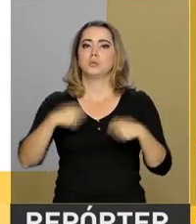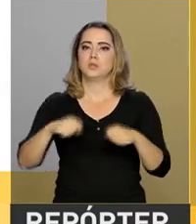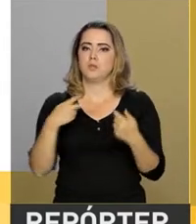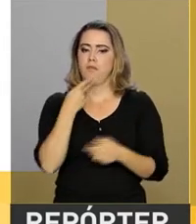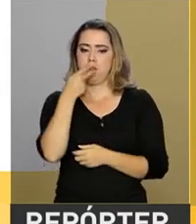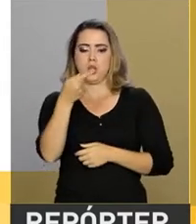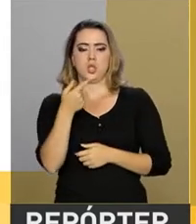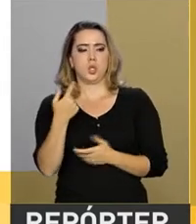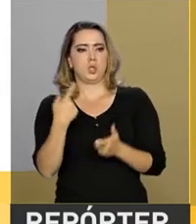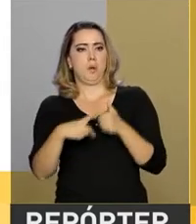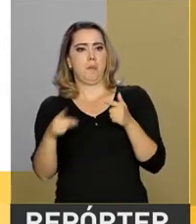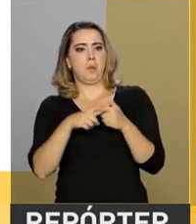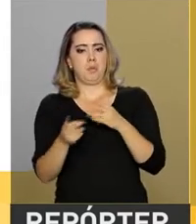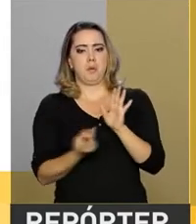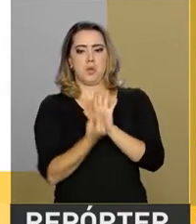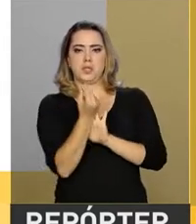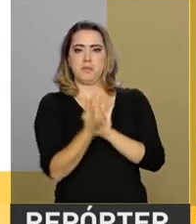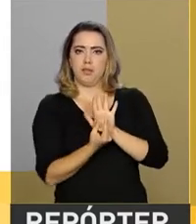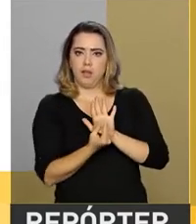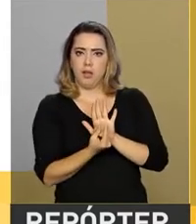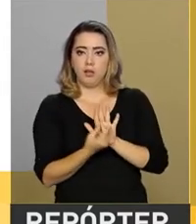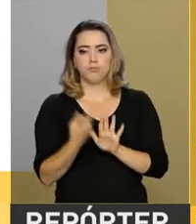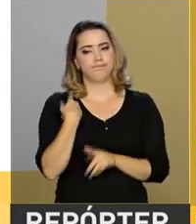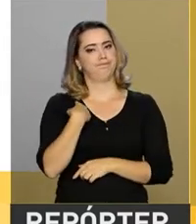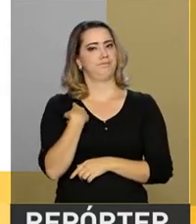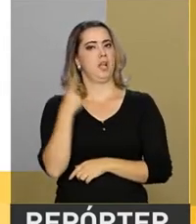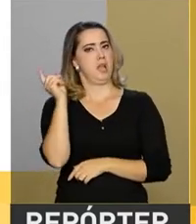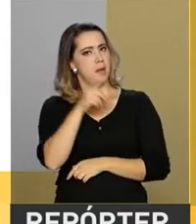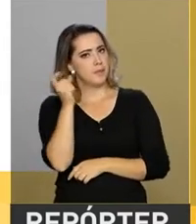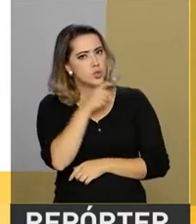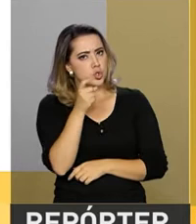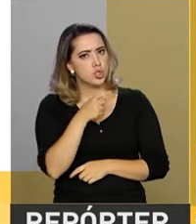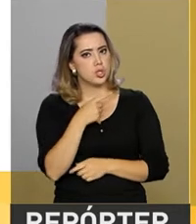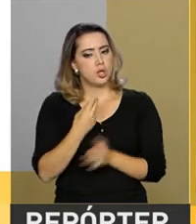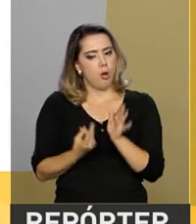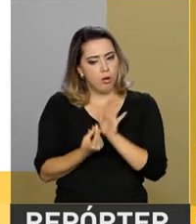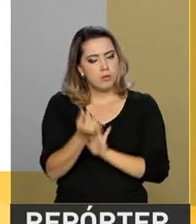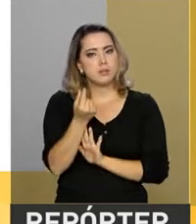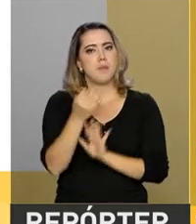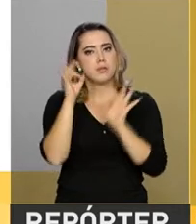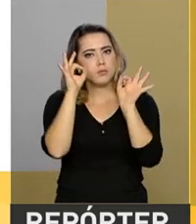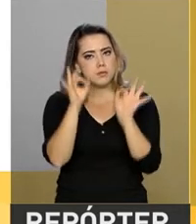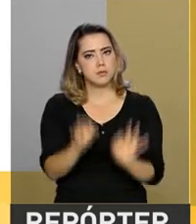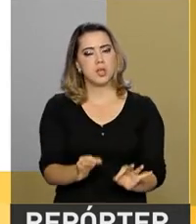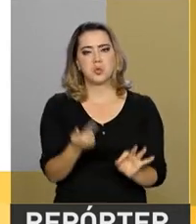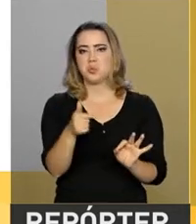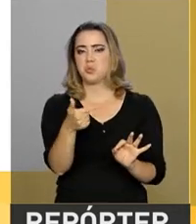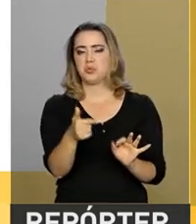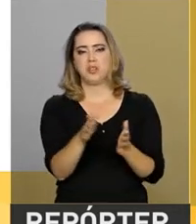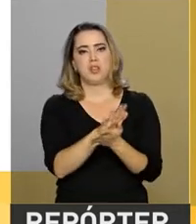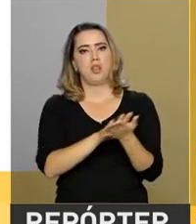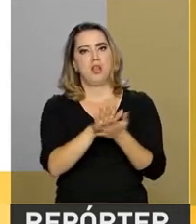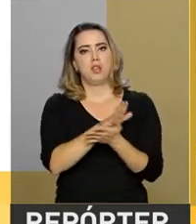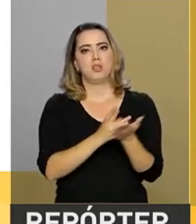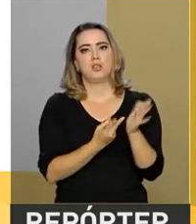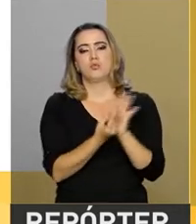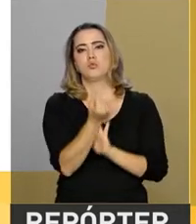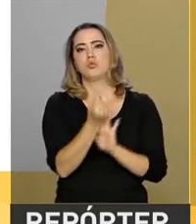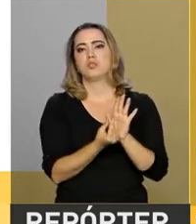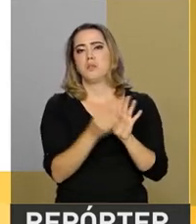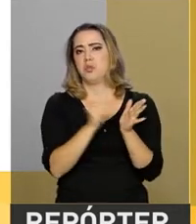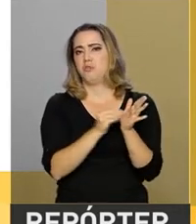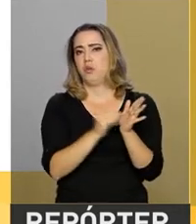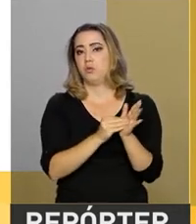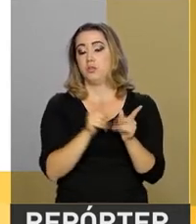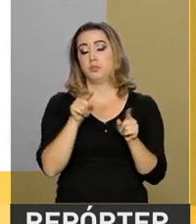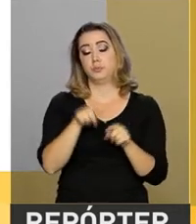dizendo que nós estávamos com problema orçamentário. Eu desmenti isso permanentemente. Nós não tivemos nenhuma falta de recursos para operar.